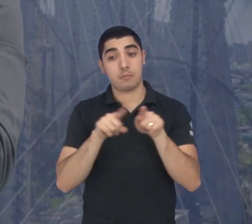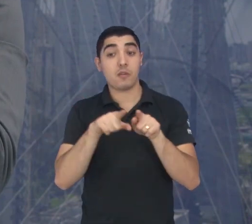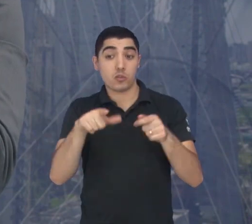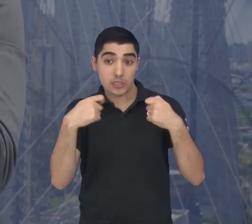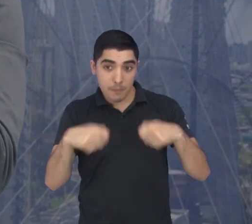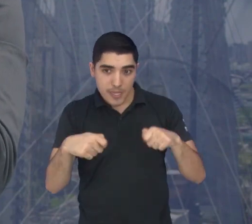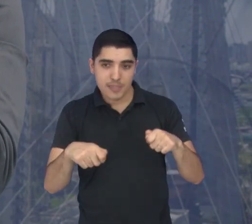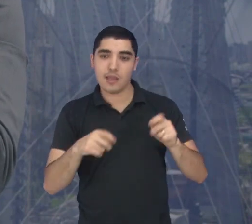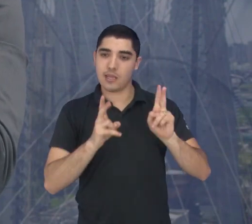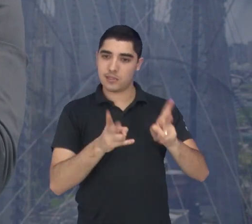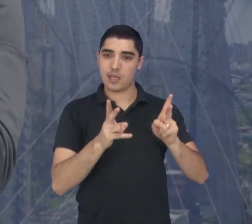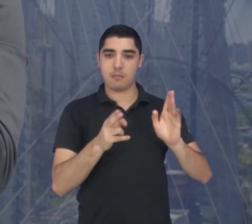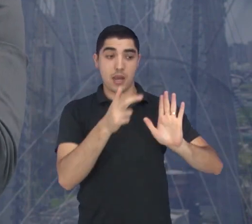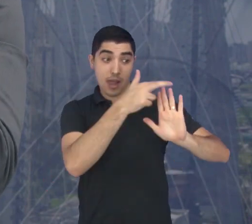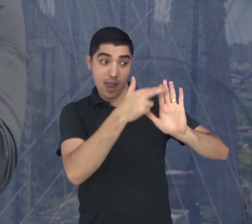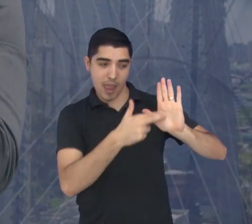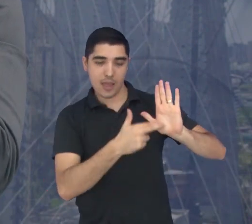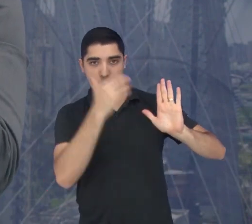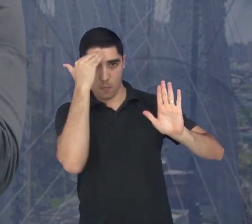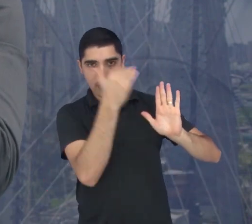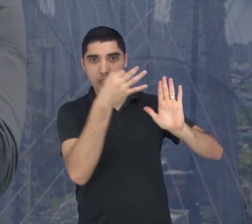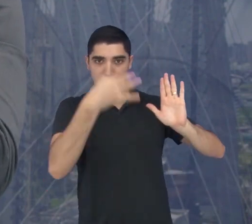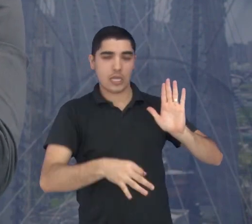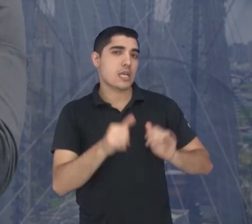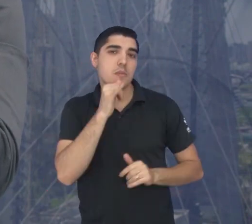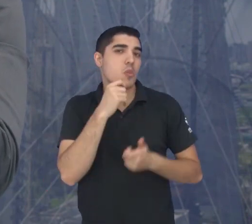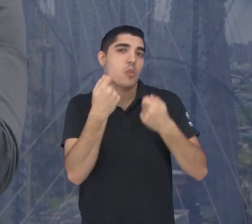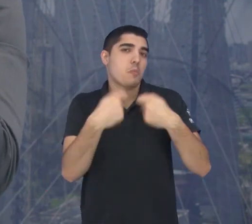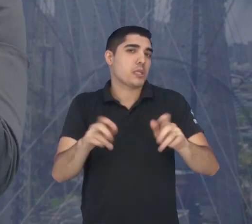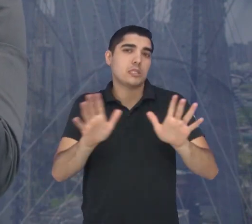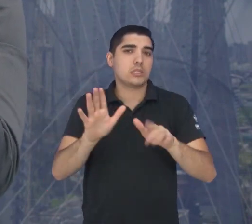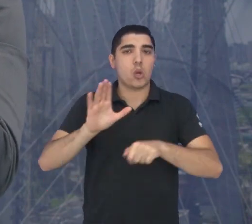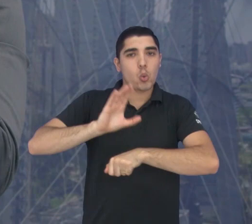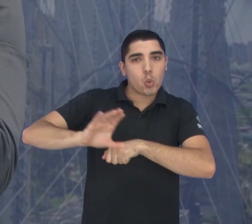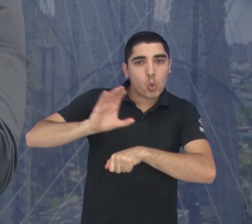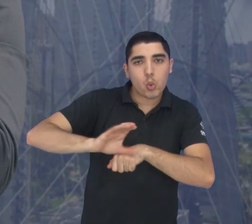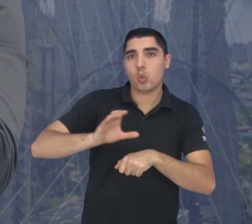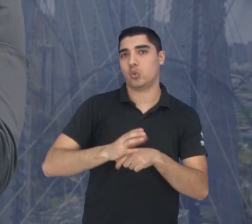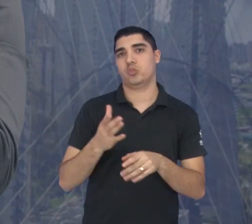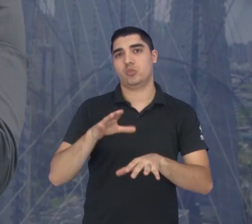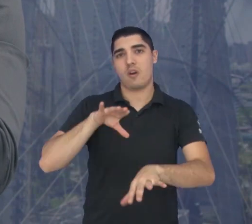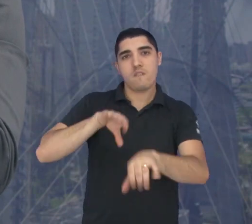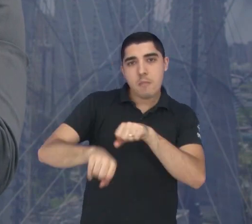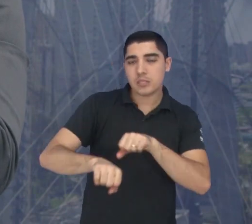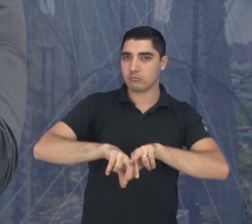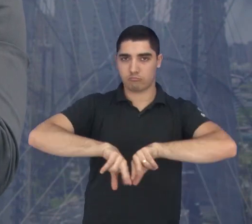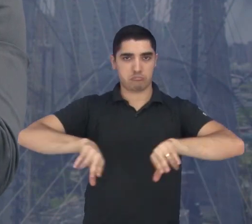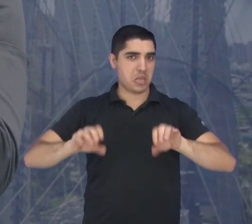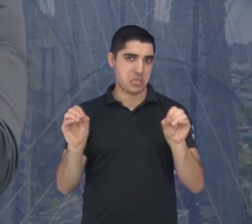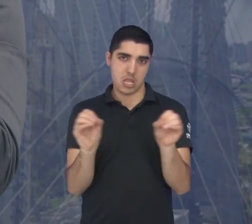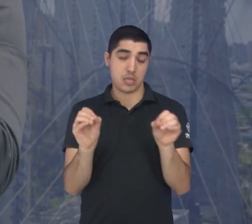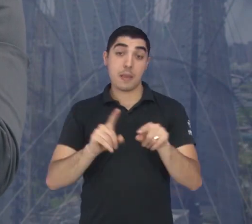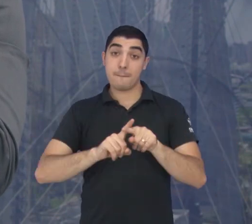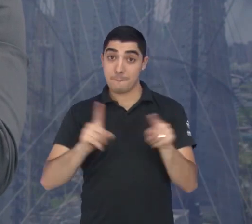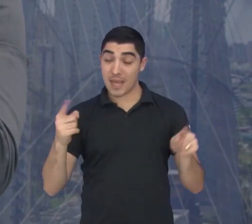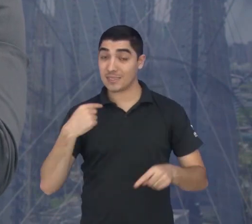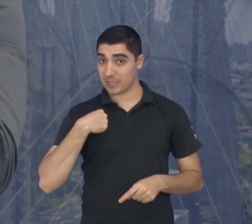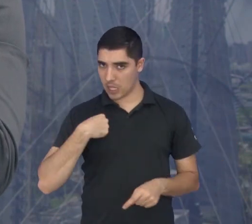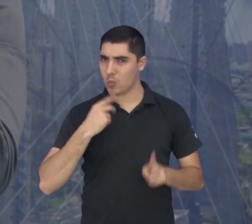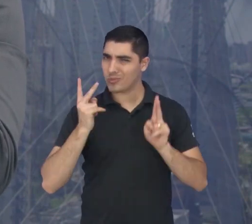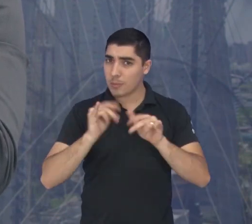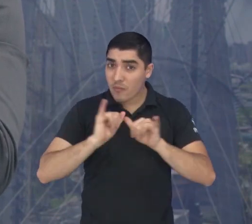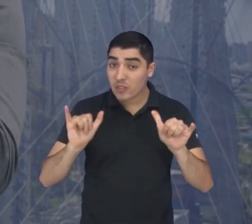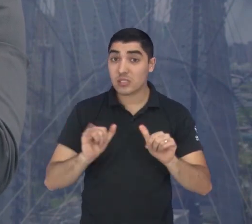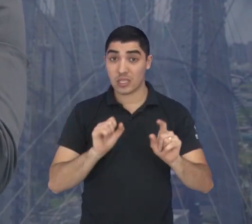condominiais. Esses são os requisitos. Não exige nenhum tipo de qualificação técnica, algum tipo de exigência. Mas hoje eu falo, para quem quer assumir